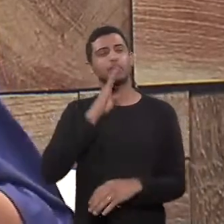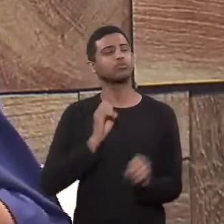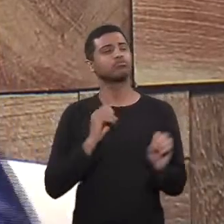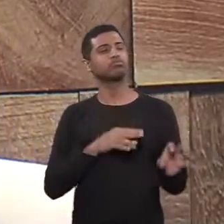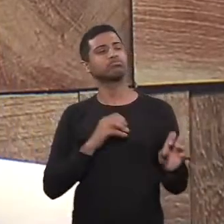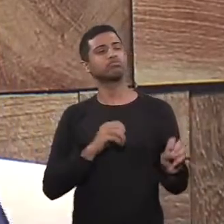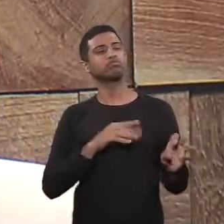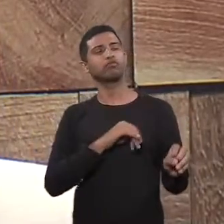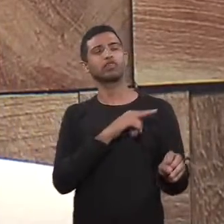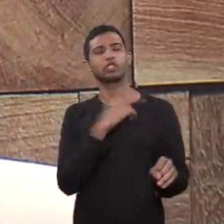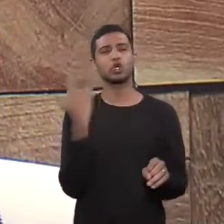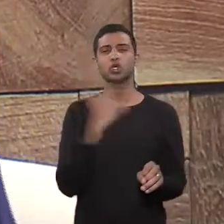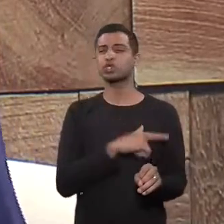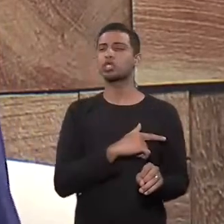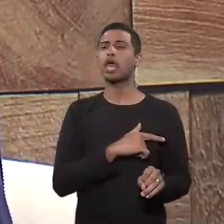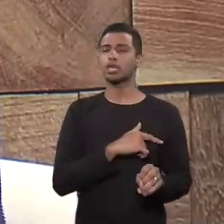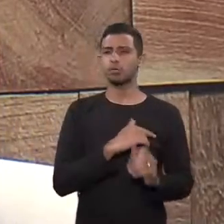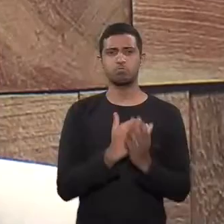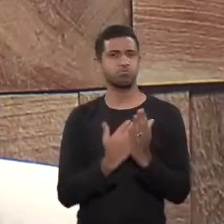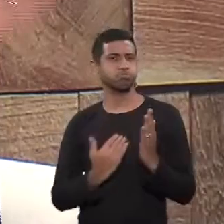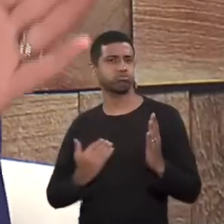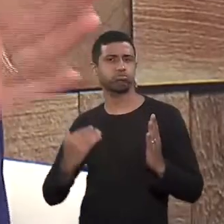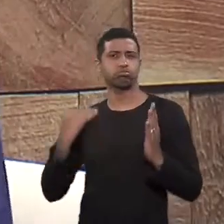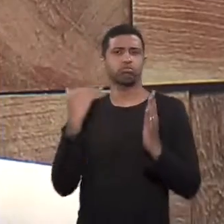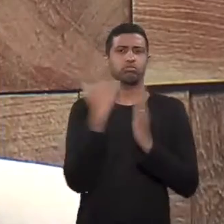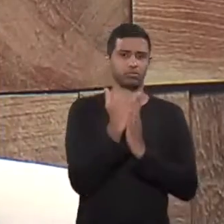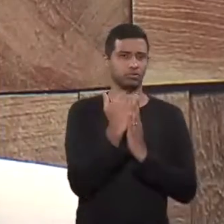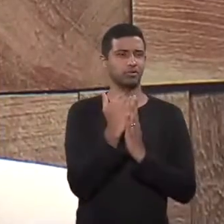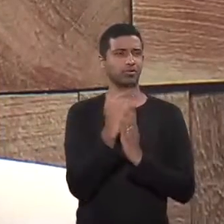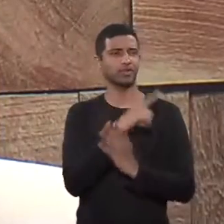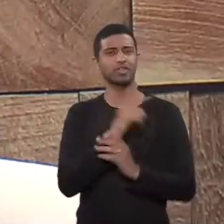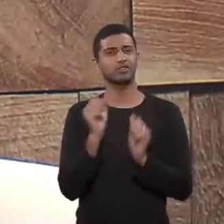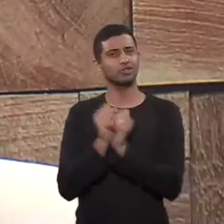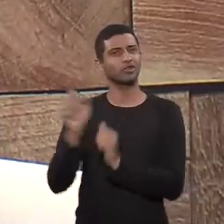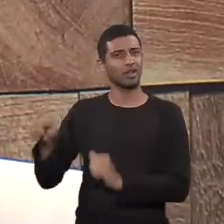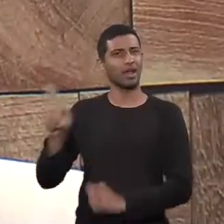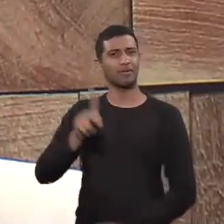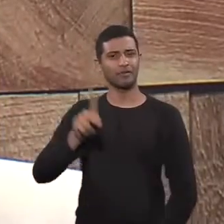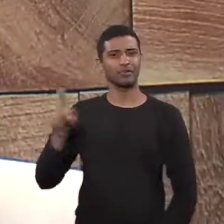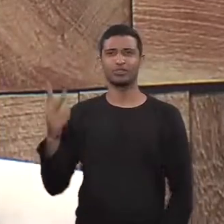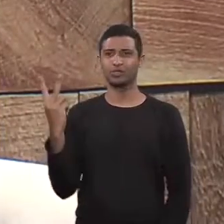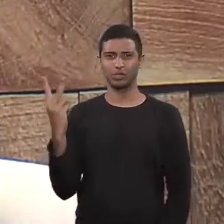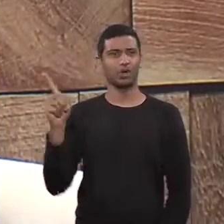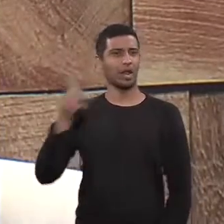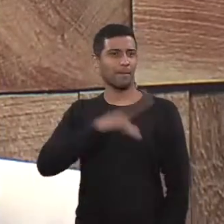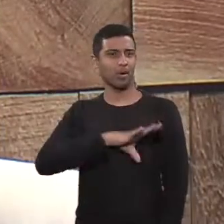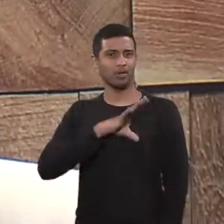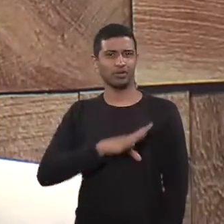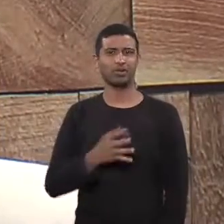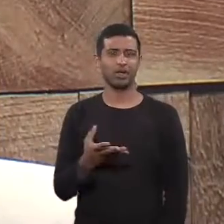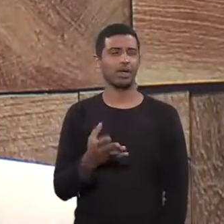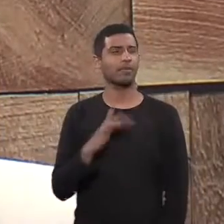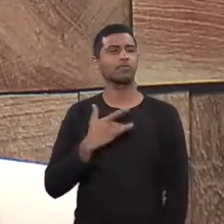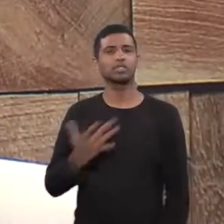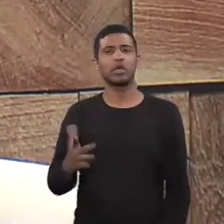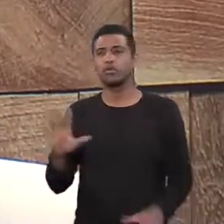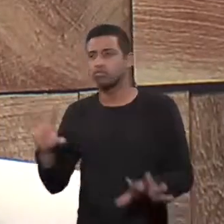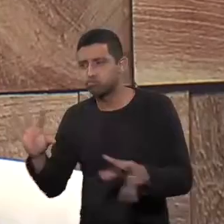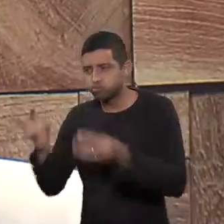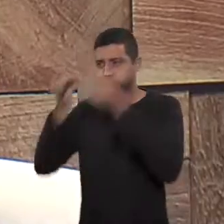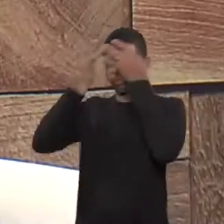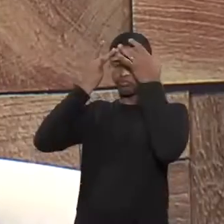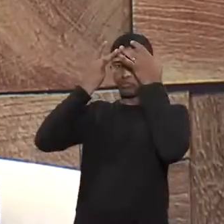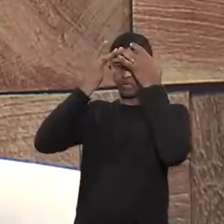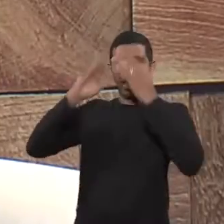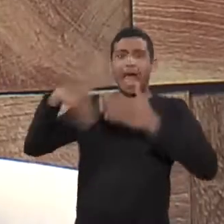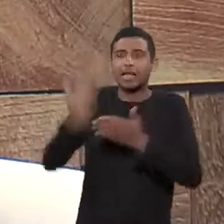é o que nos dá a régua e o compasso, né? Acredito que foi nisso. lá, né? Com seus 2 professores em Portugal ainda. O que você guardou